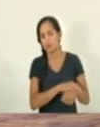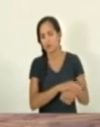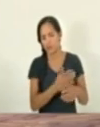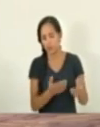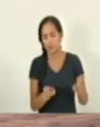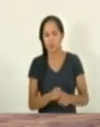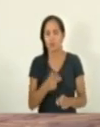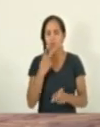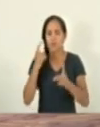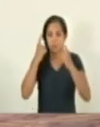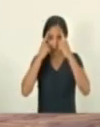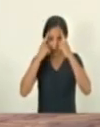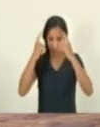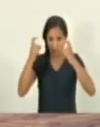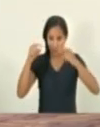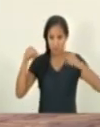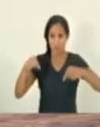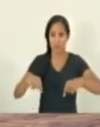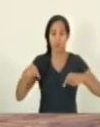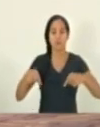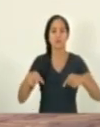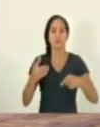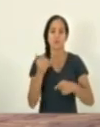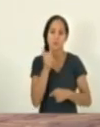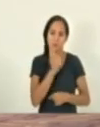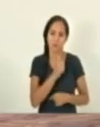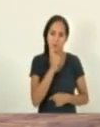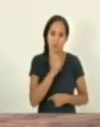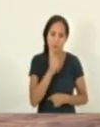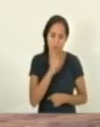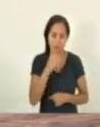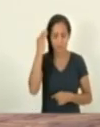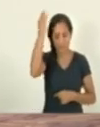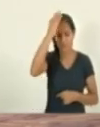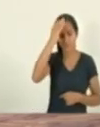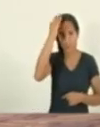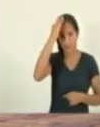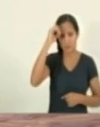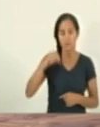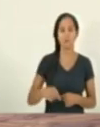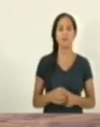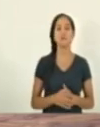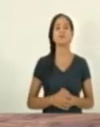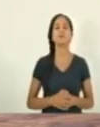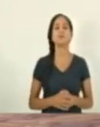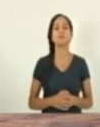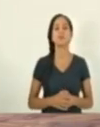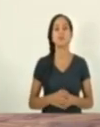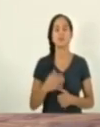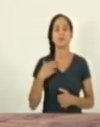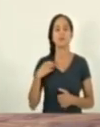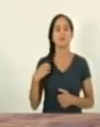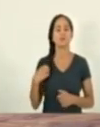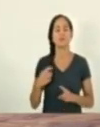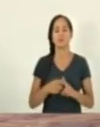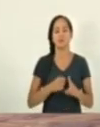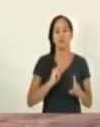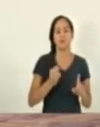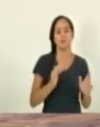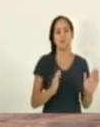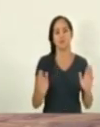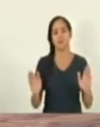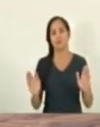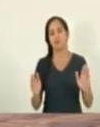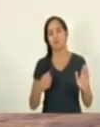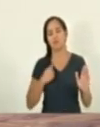de violência em que se encontram as meninas no Estado do Espírito Santo. De janeiro a agosto desse ano,